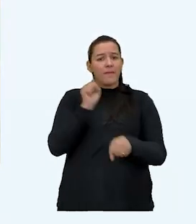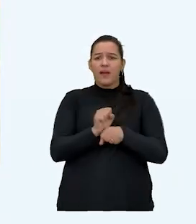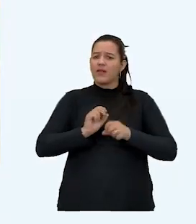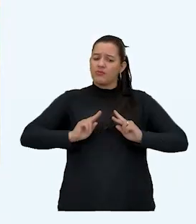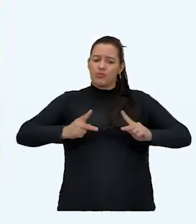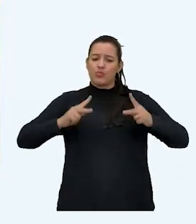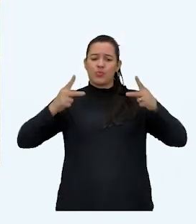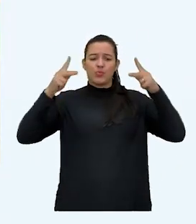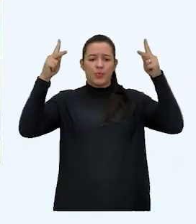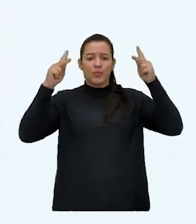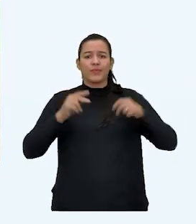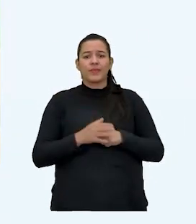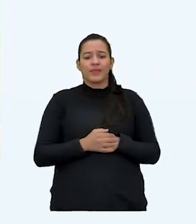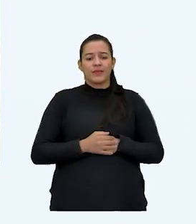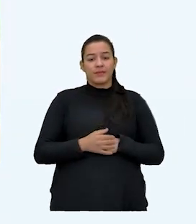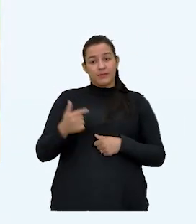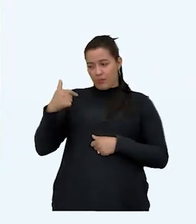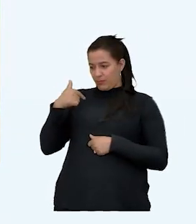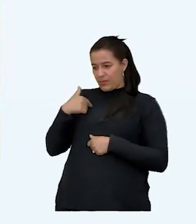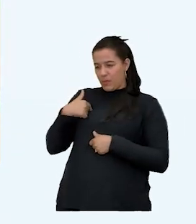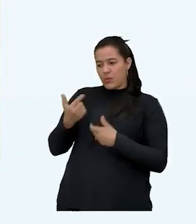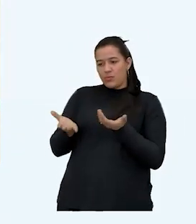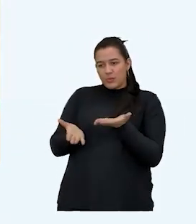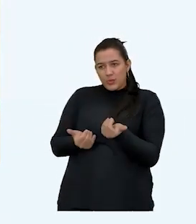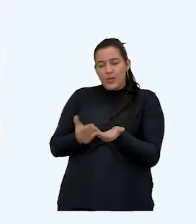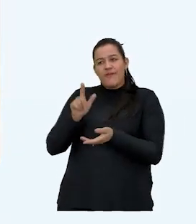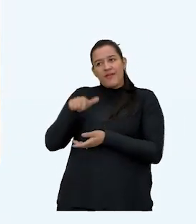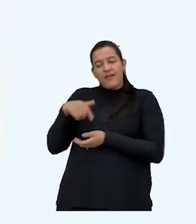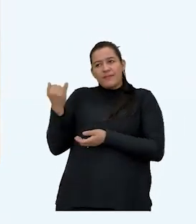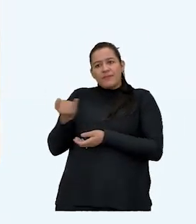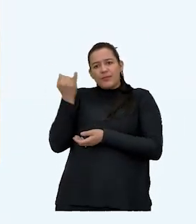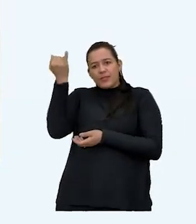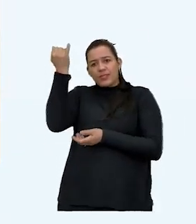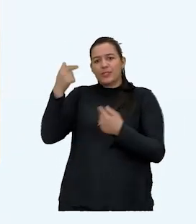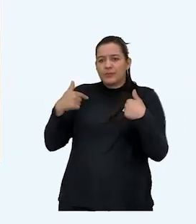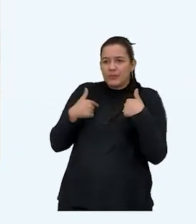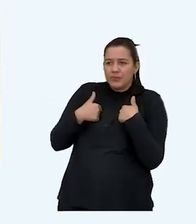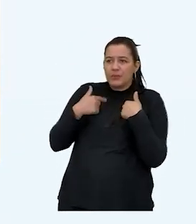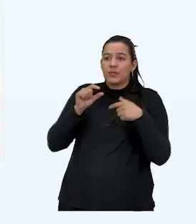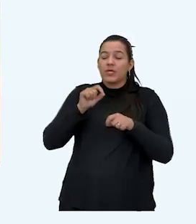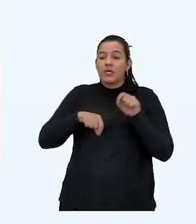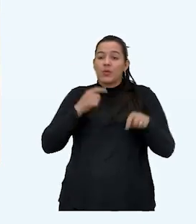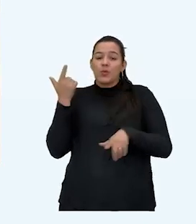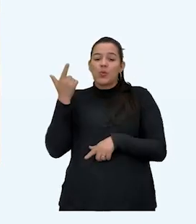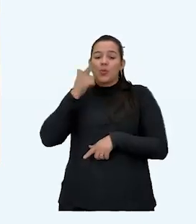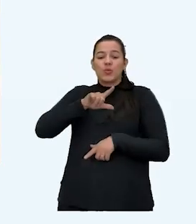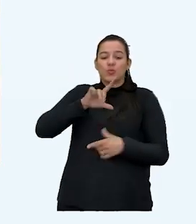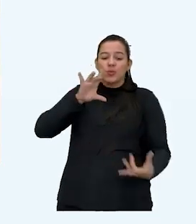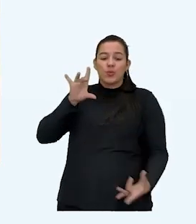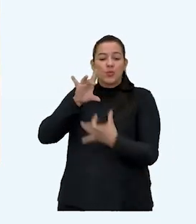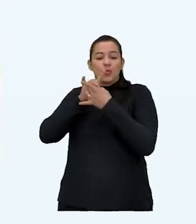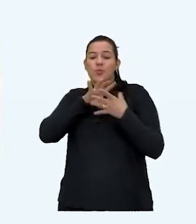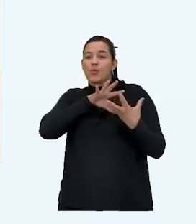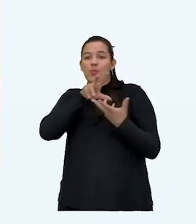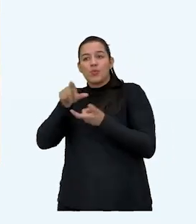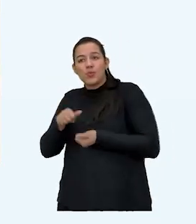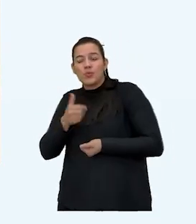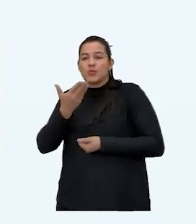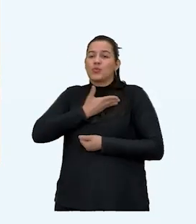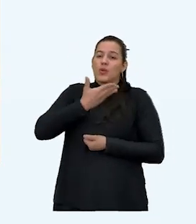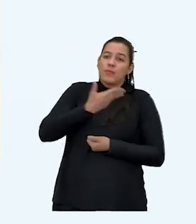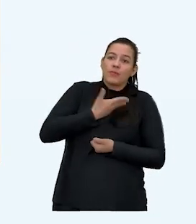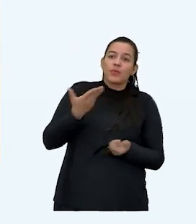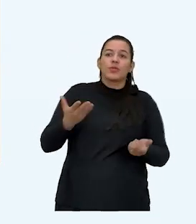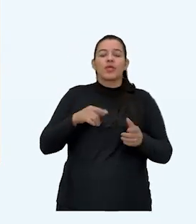multiplicar. Para mim, uma jovem é muito importante para mim porque aqui eu consigo acessar ao mundo, aos meus amigos,